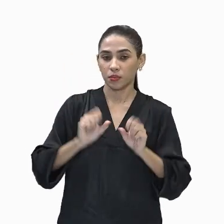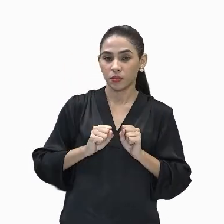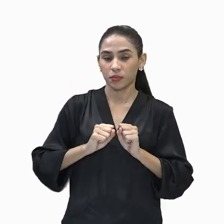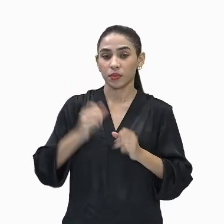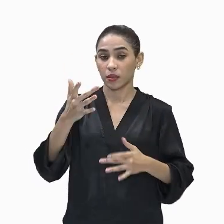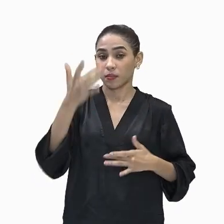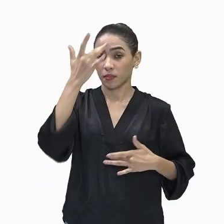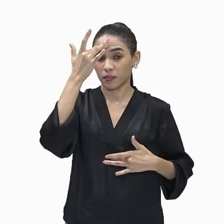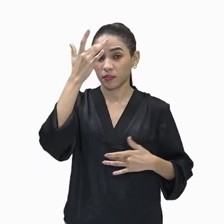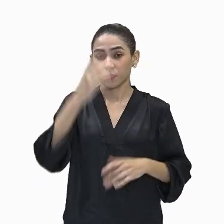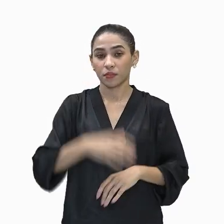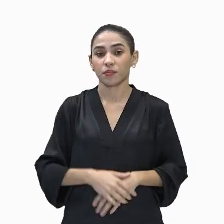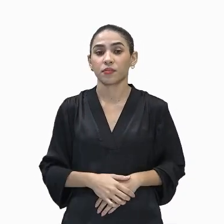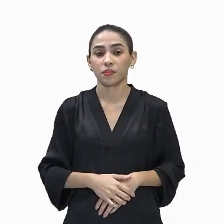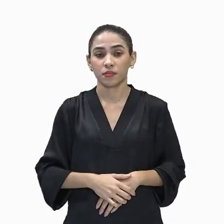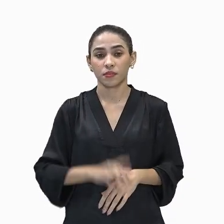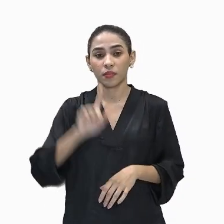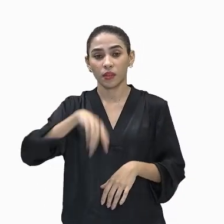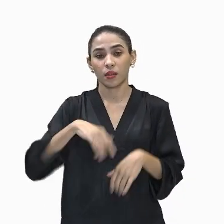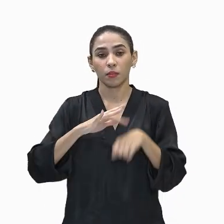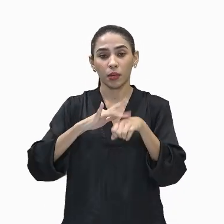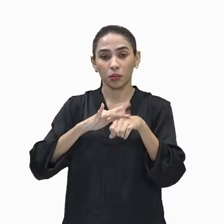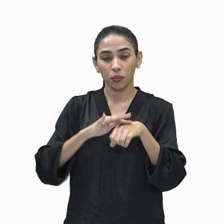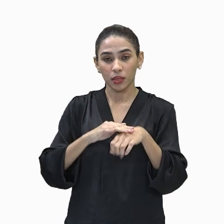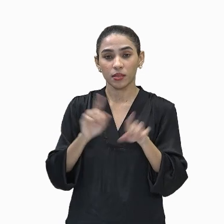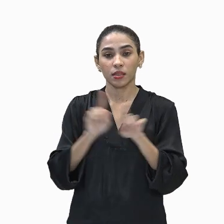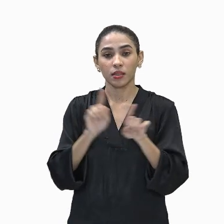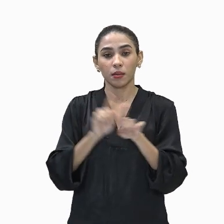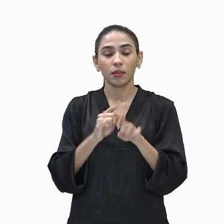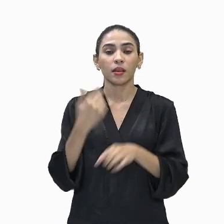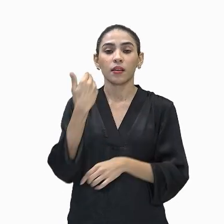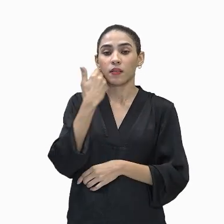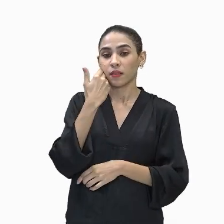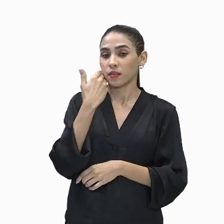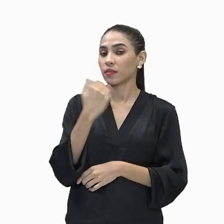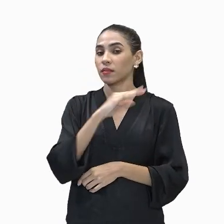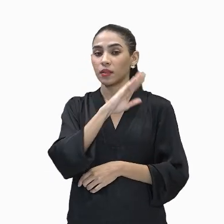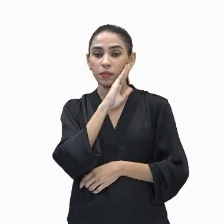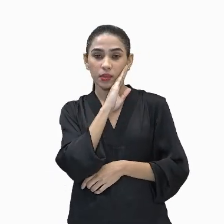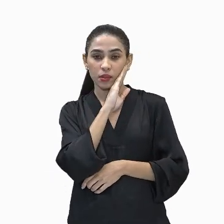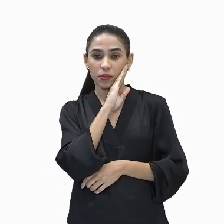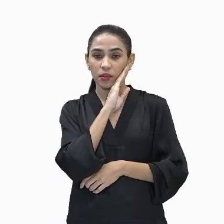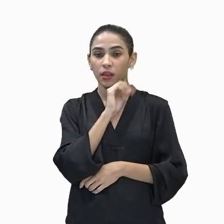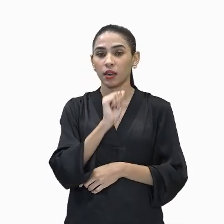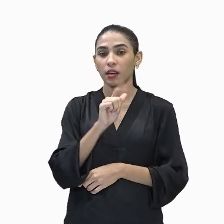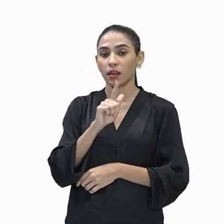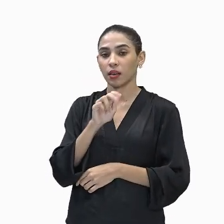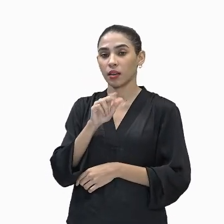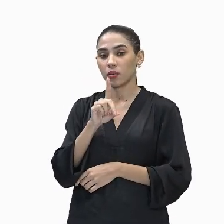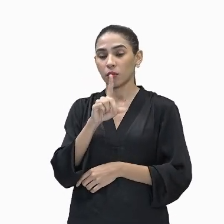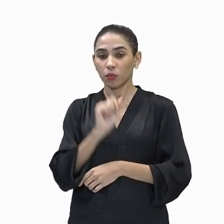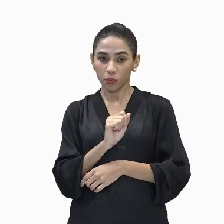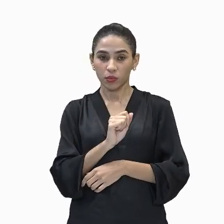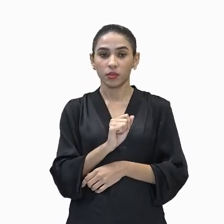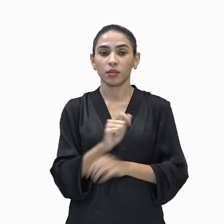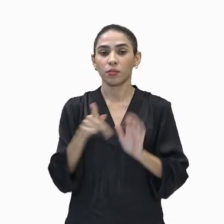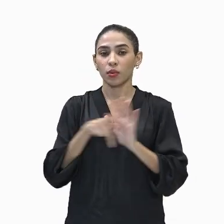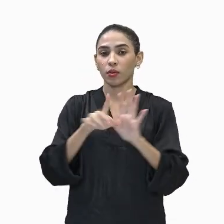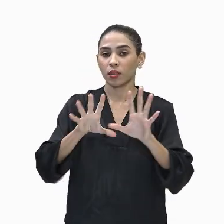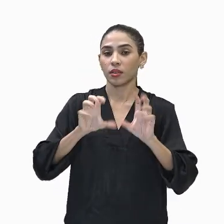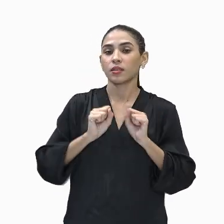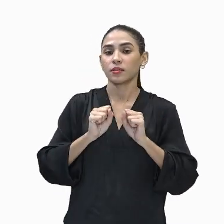doença e ela é uma doença infecciosa febril aguda. causada por